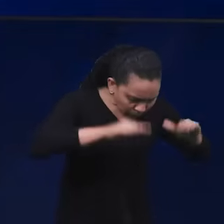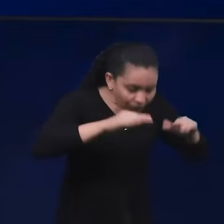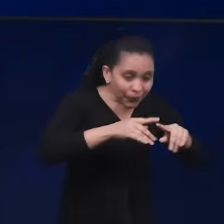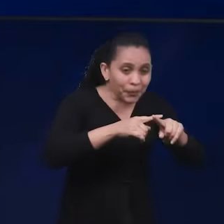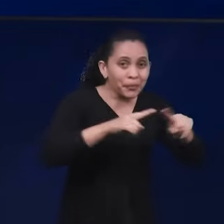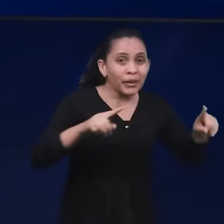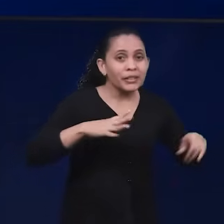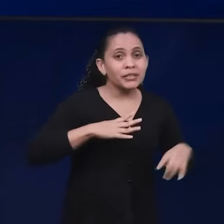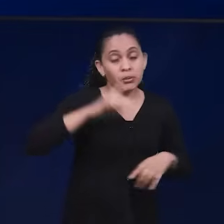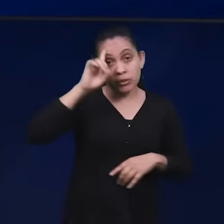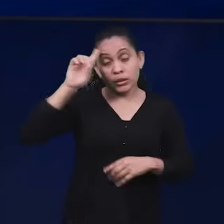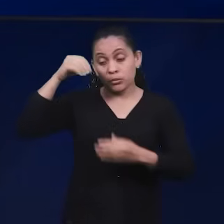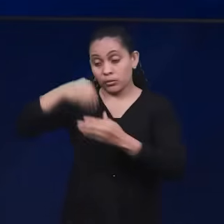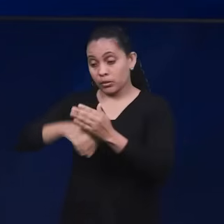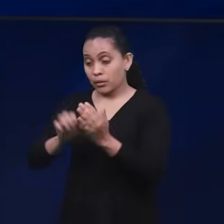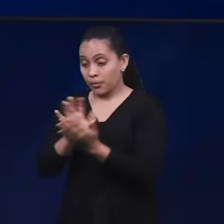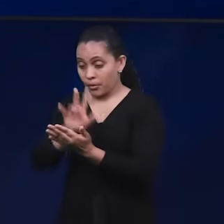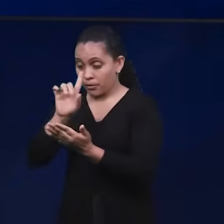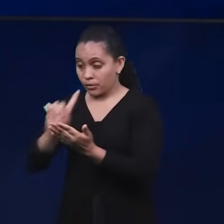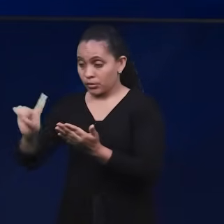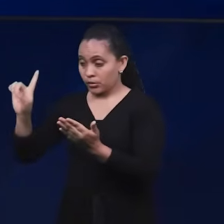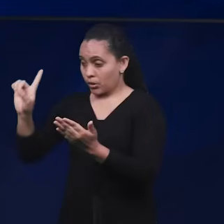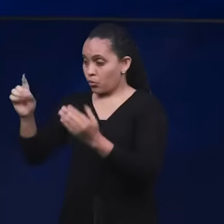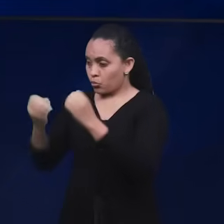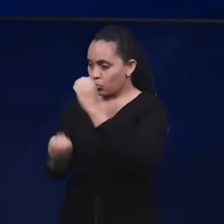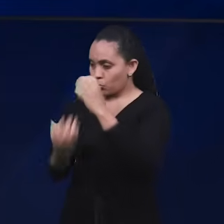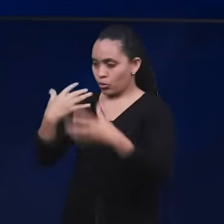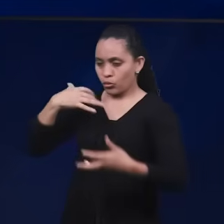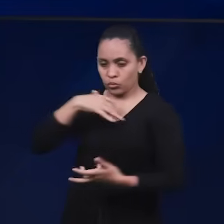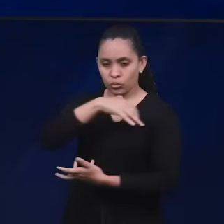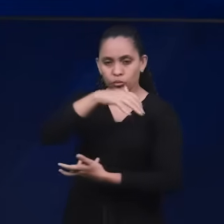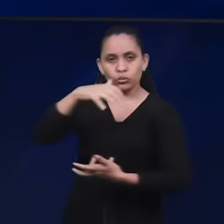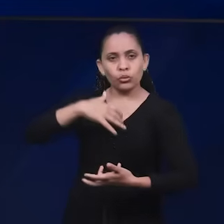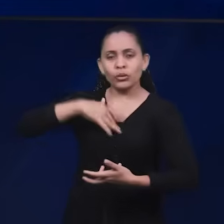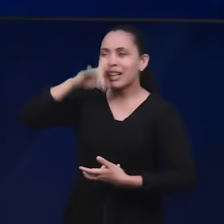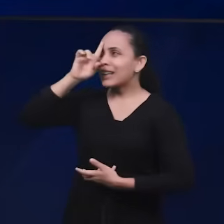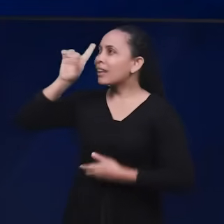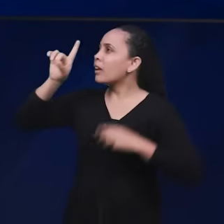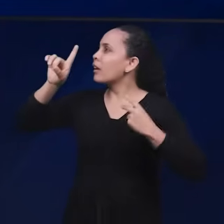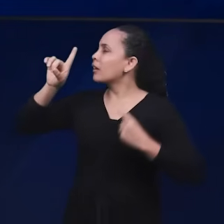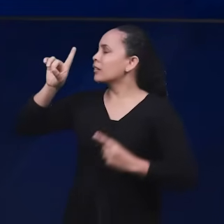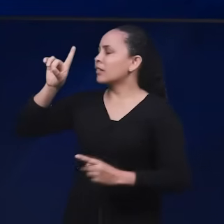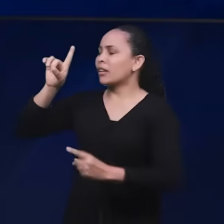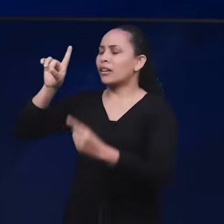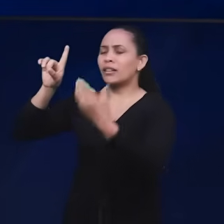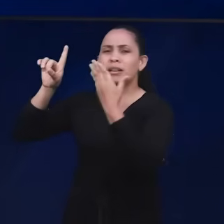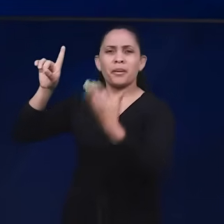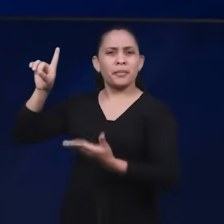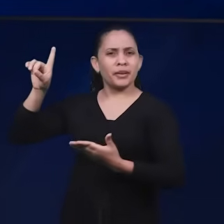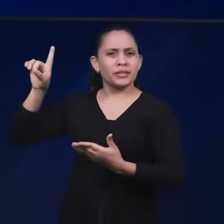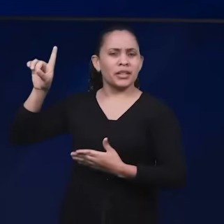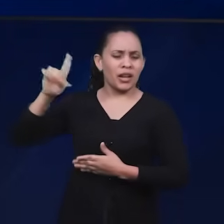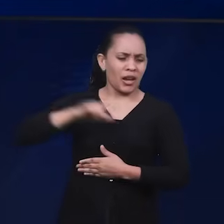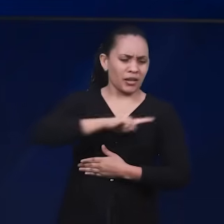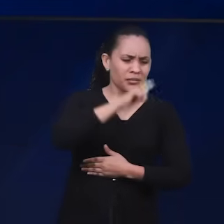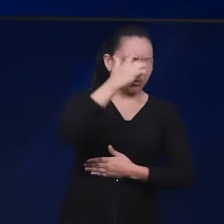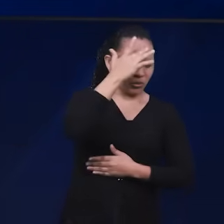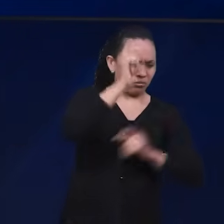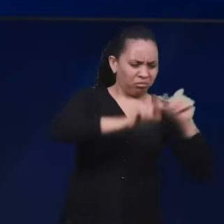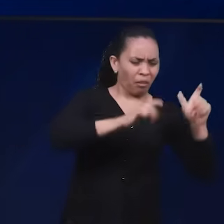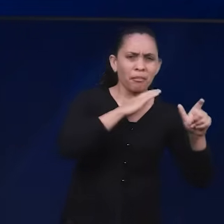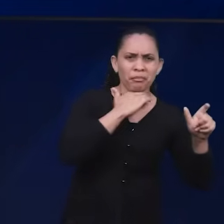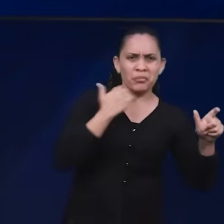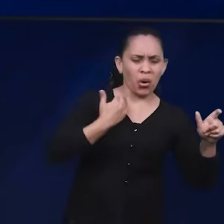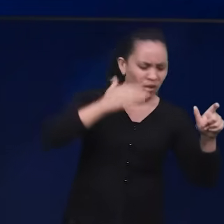adorados, mas o Deus da Bíblia, o Deus Criador, ele existe eternamente. Os homens deixam de